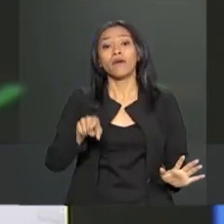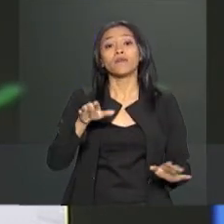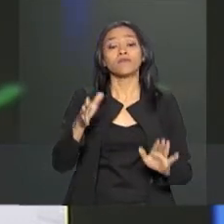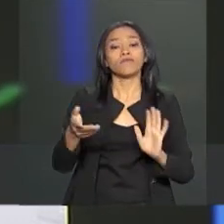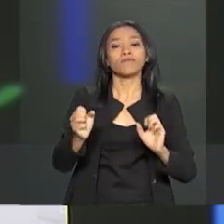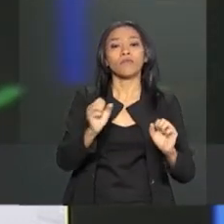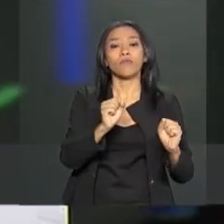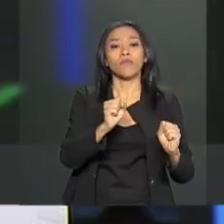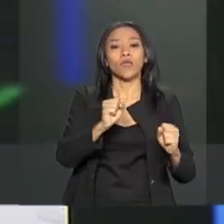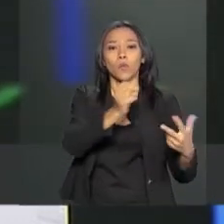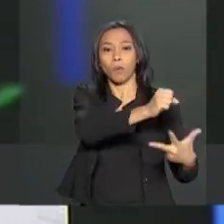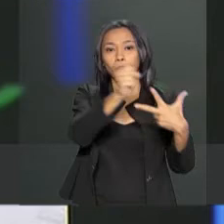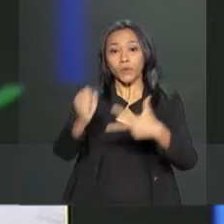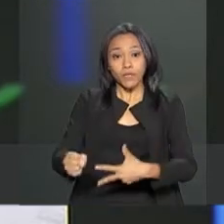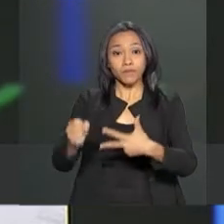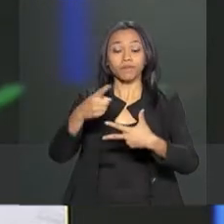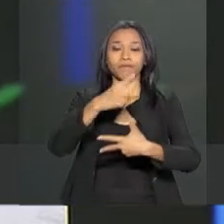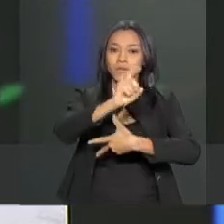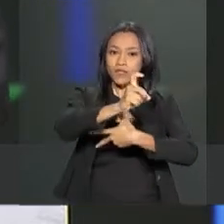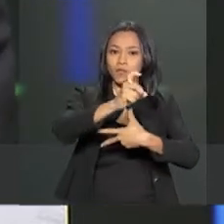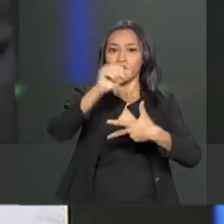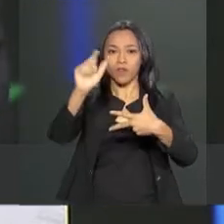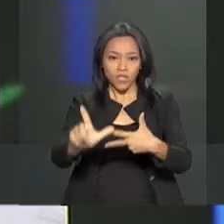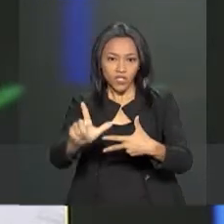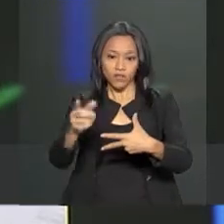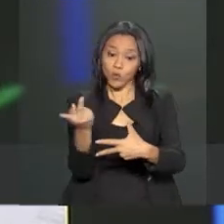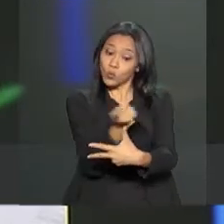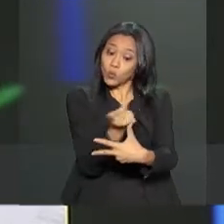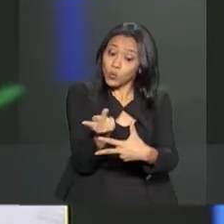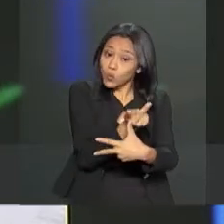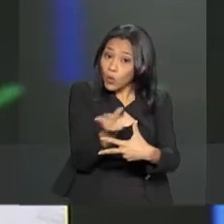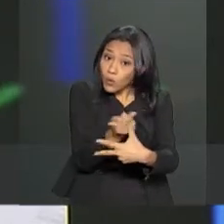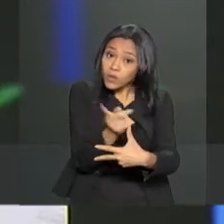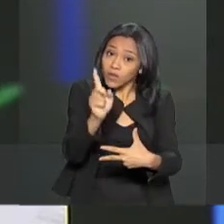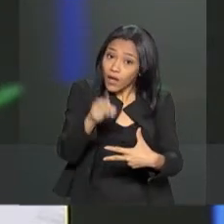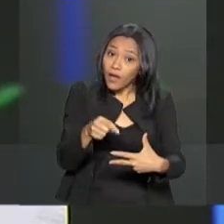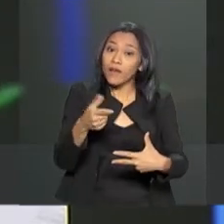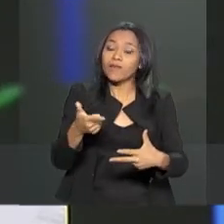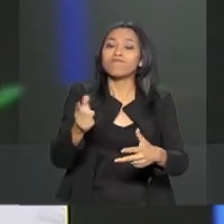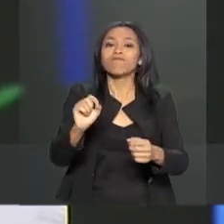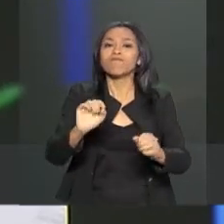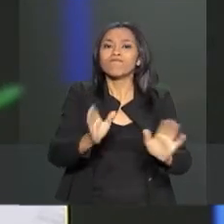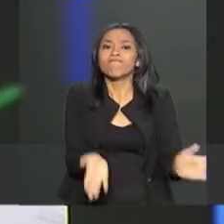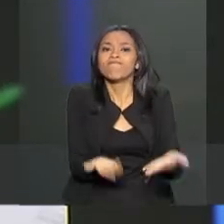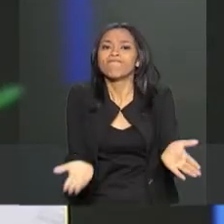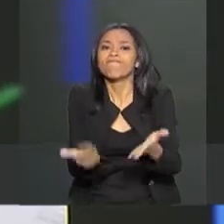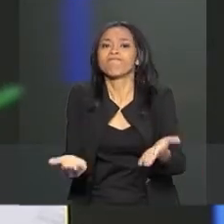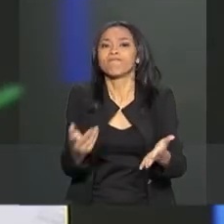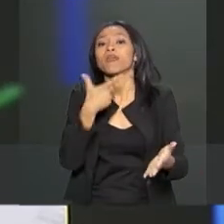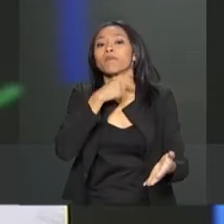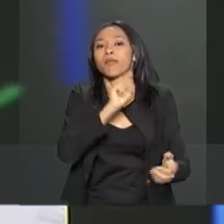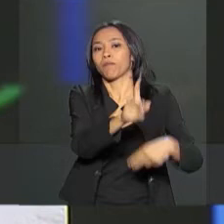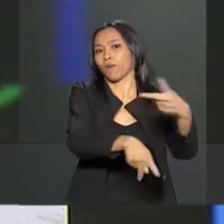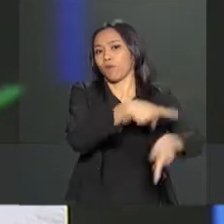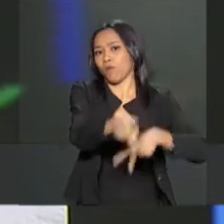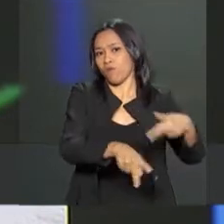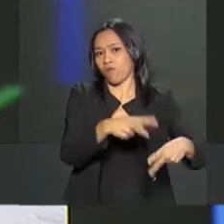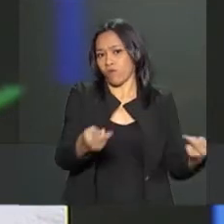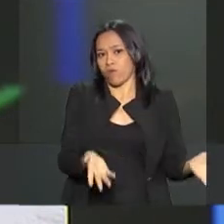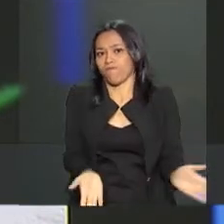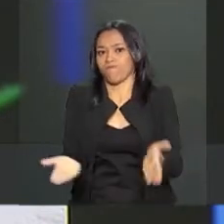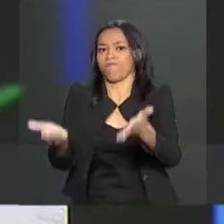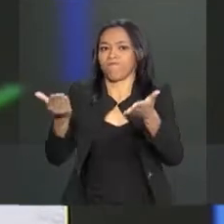executivo, assim como o legislativo, são impulsionados pela vontade popular. No particular, no caso